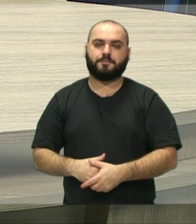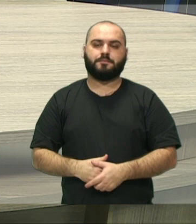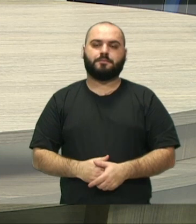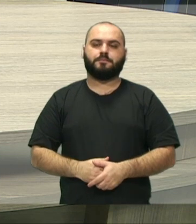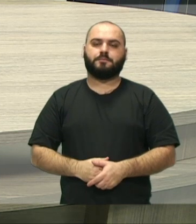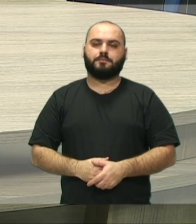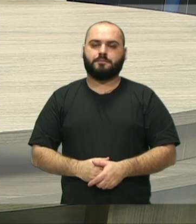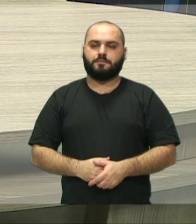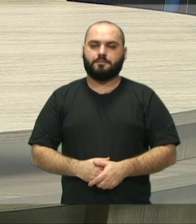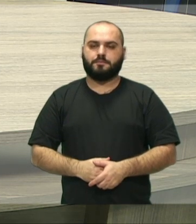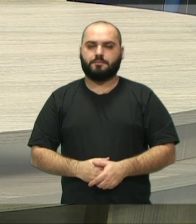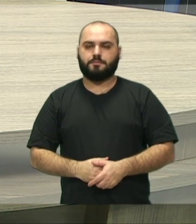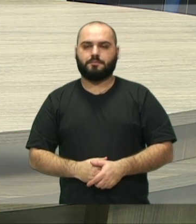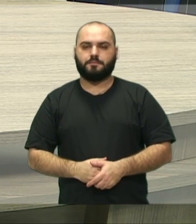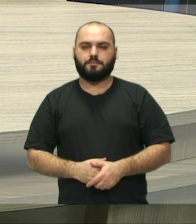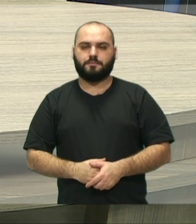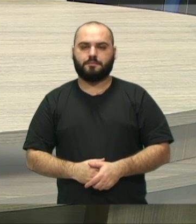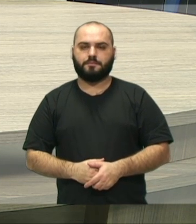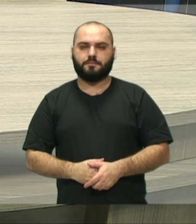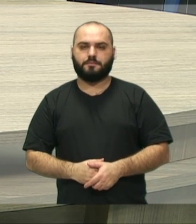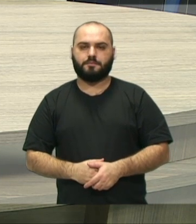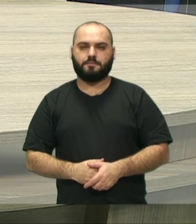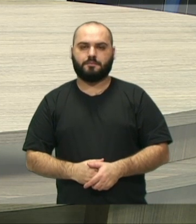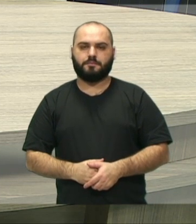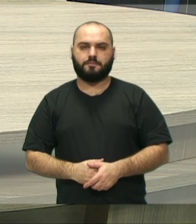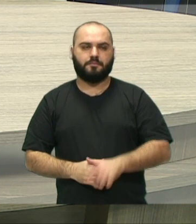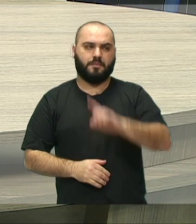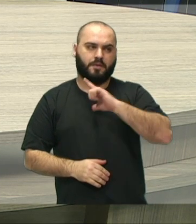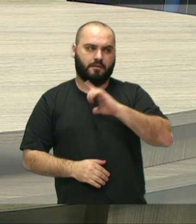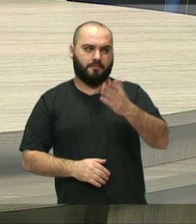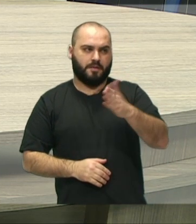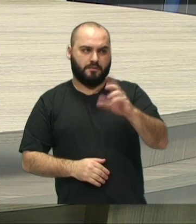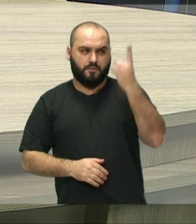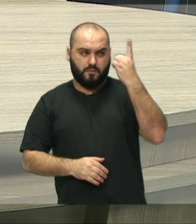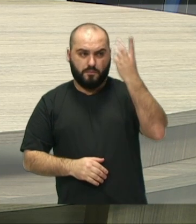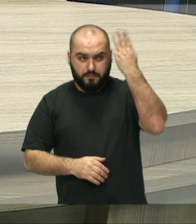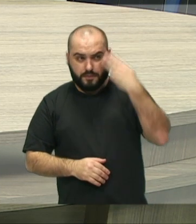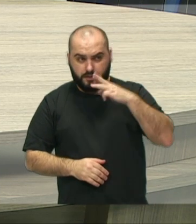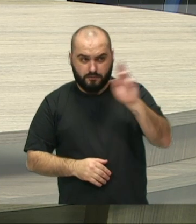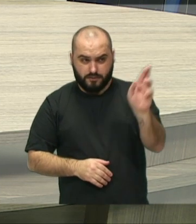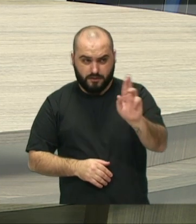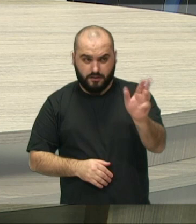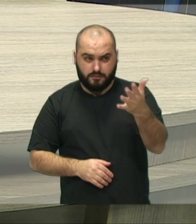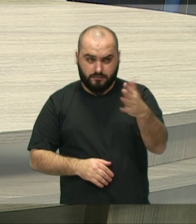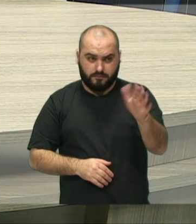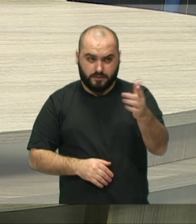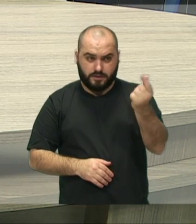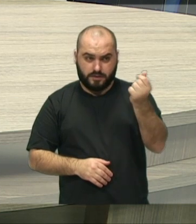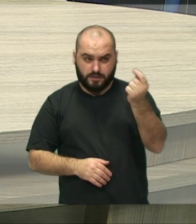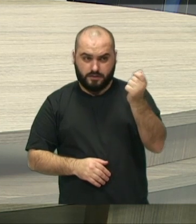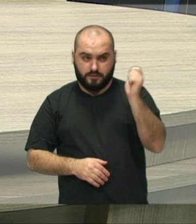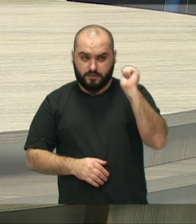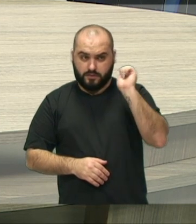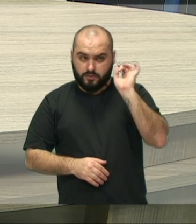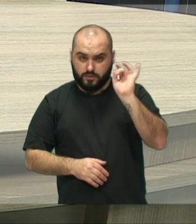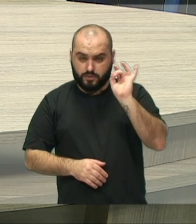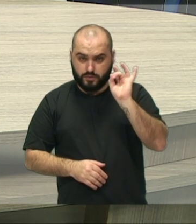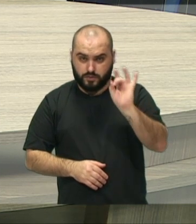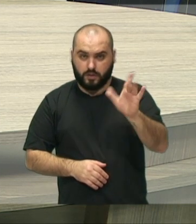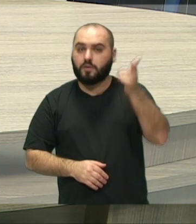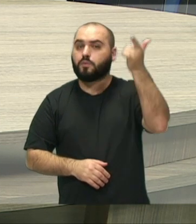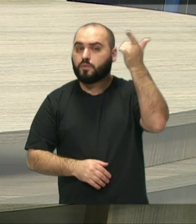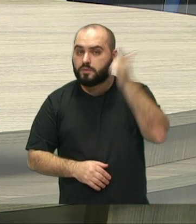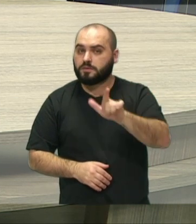foi na casa de R$ 1 milhão esse recurso feito só para mitigar